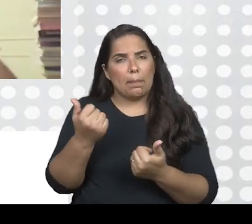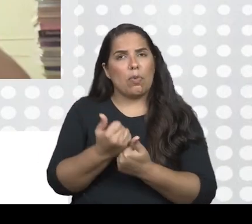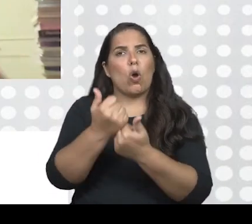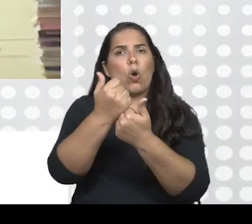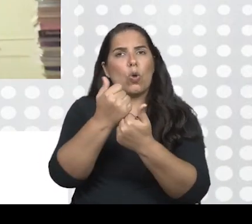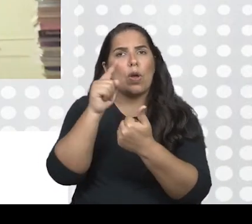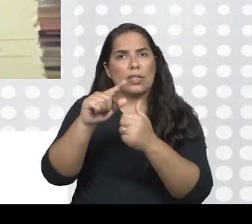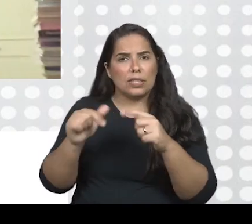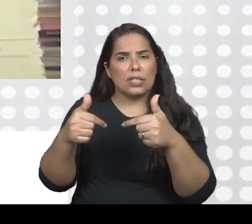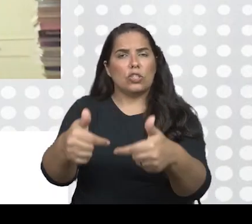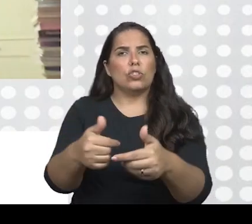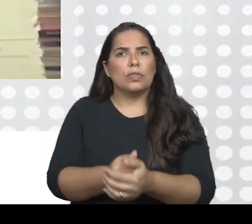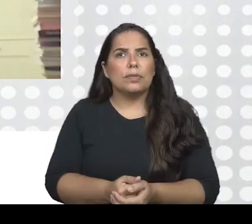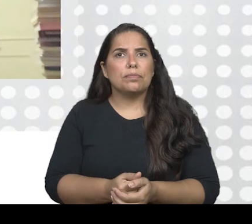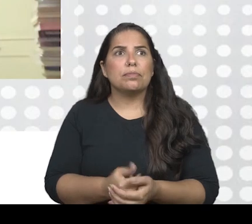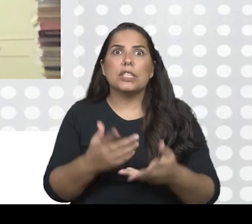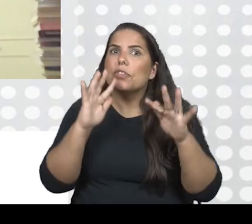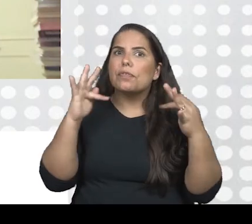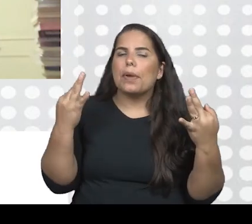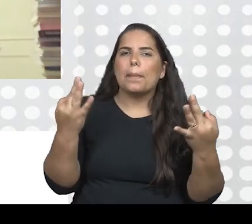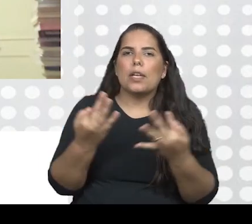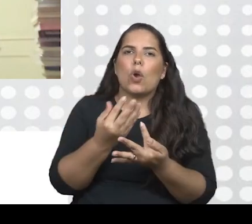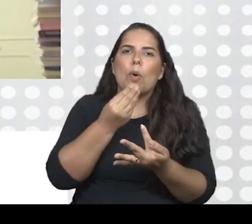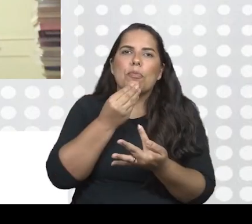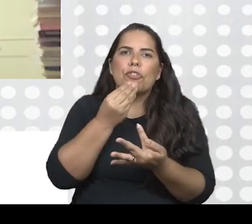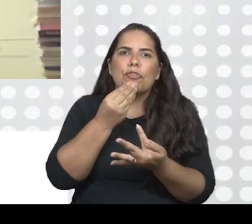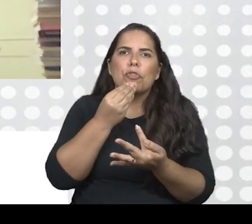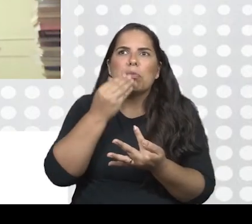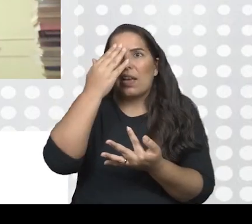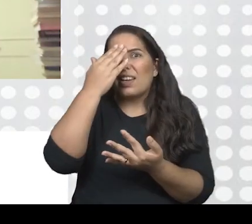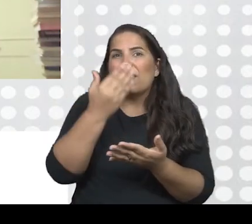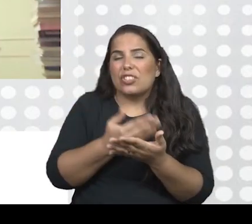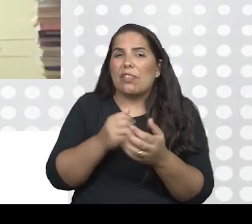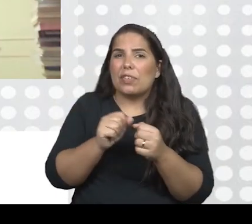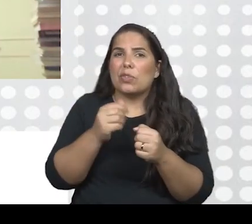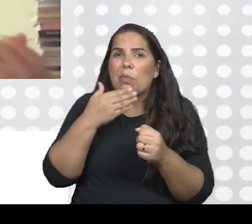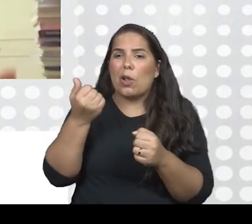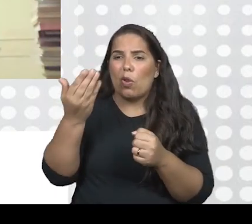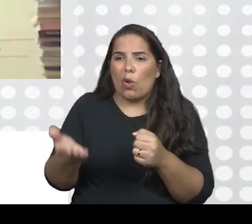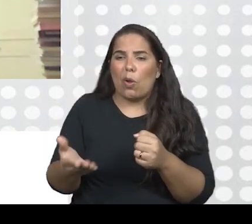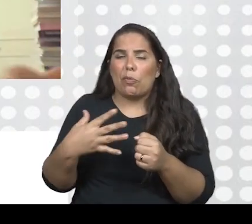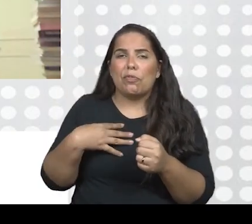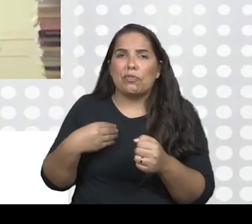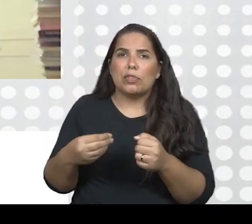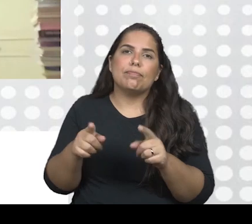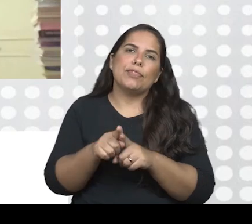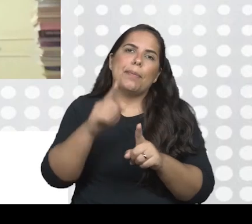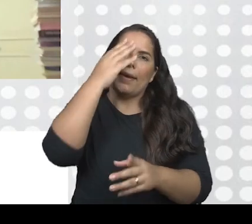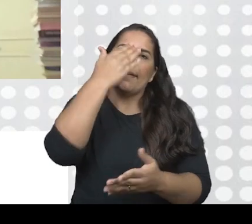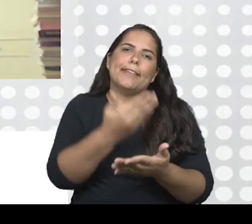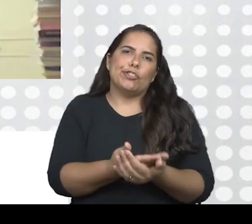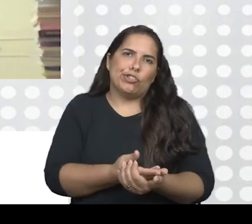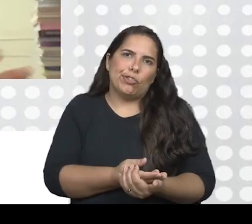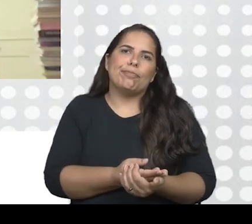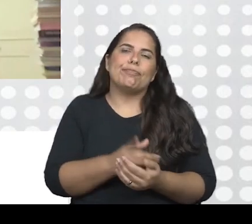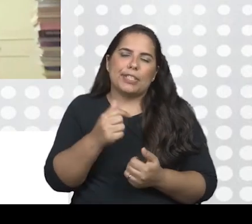apoiam essa iniciativa. E as famílias, obviamente, na crença de que estão fazendo o melhor pelo seu filho, também